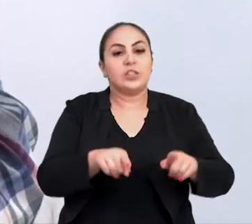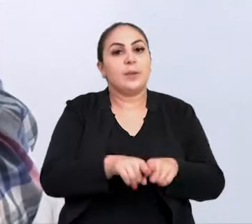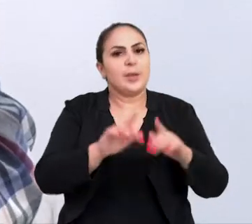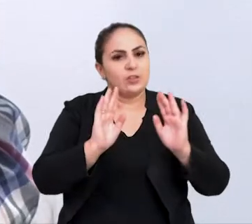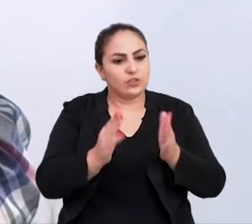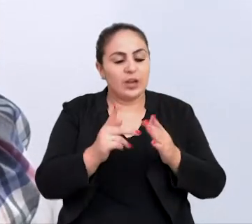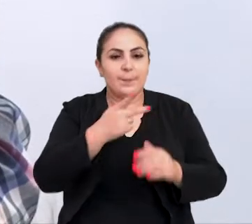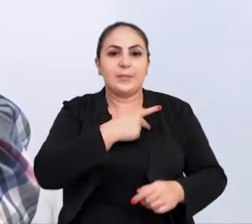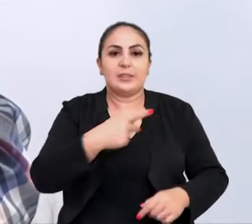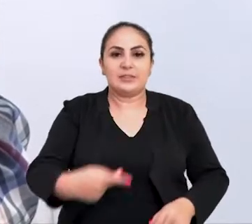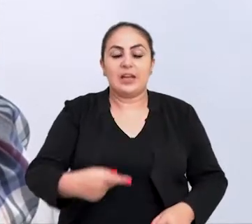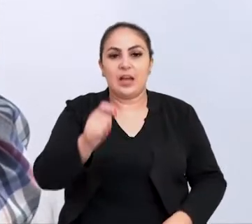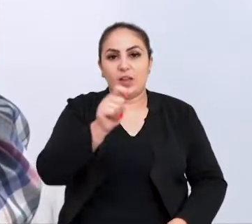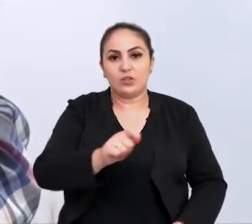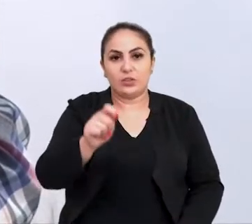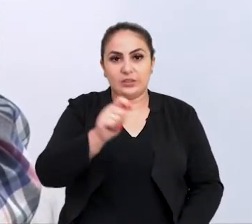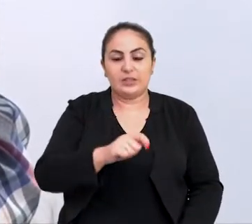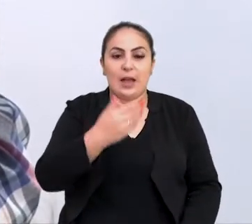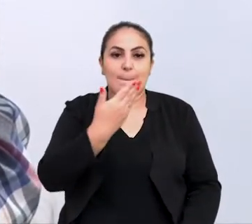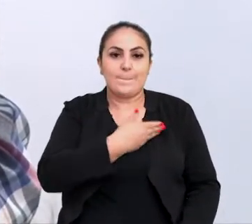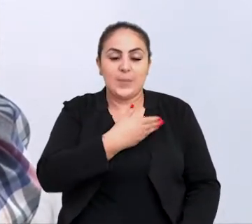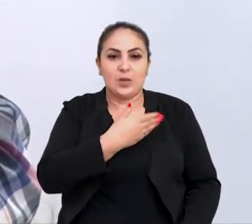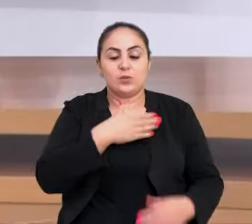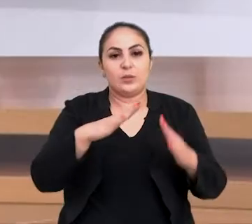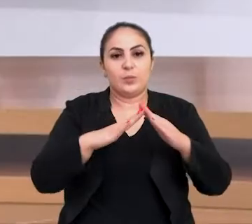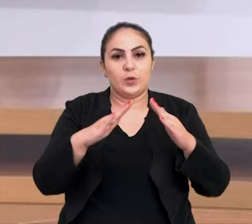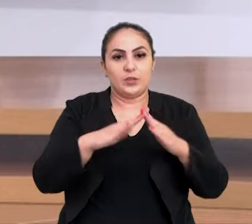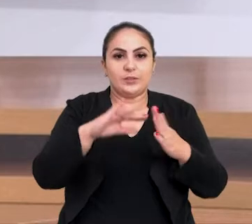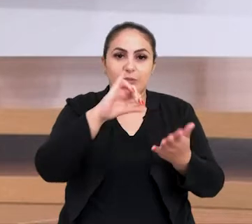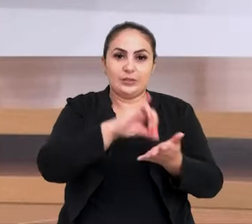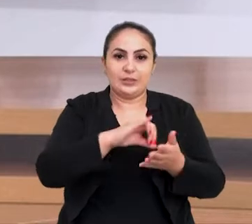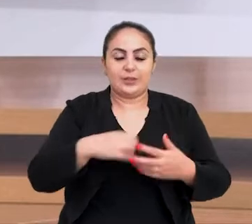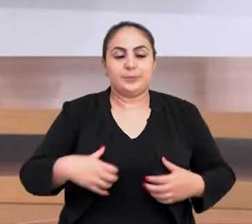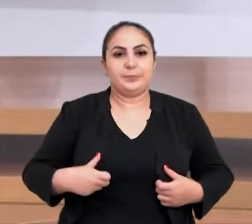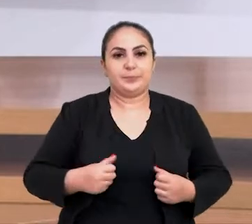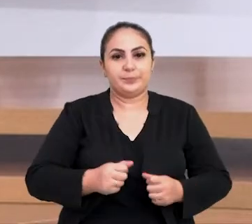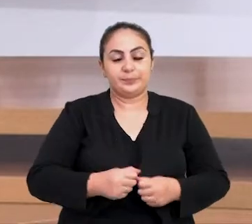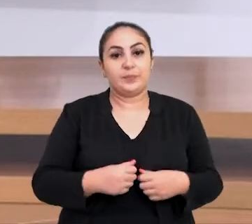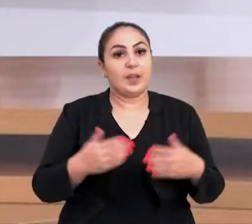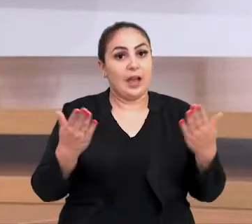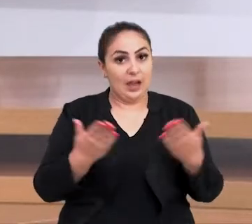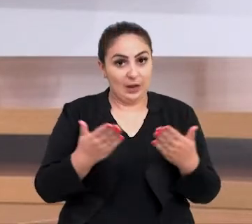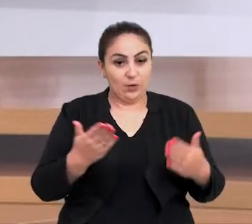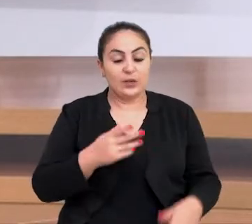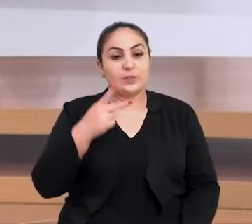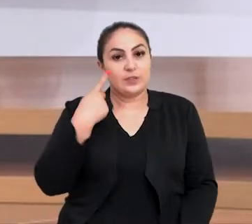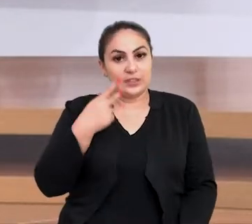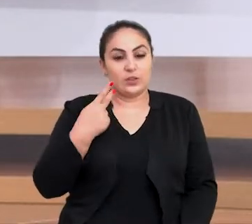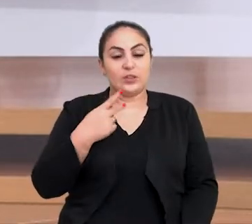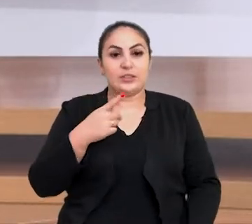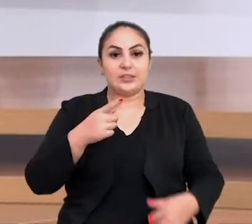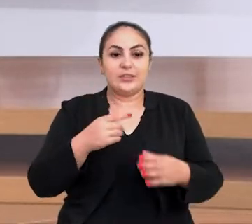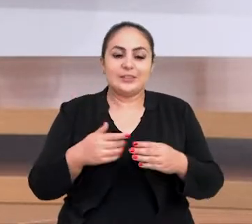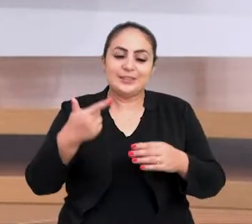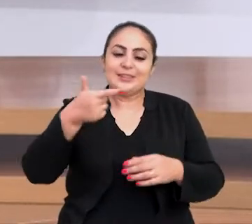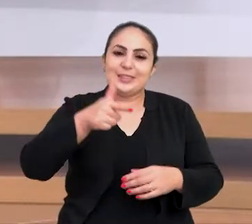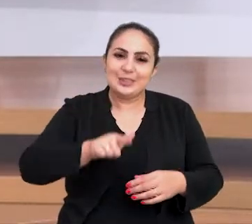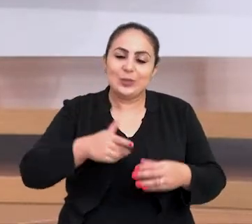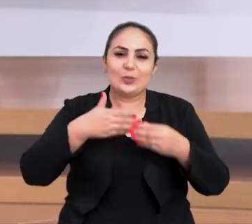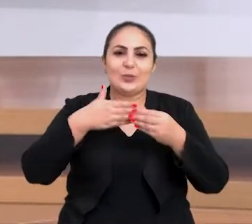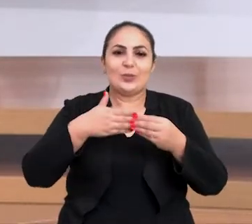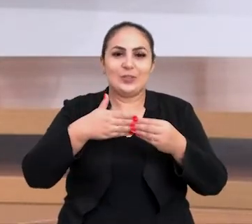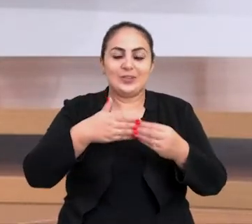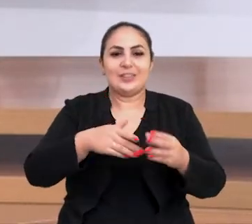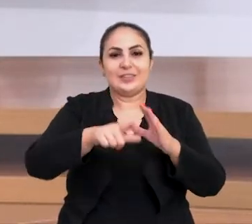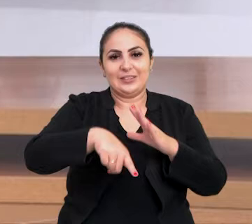Ambiente e já presidiu a Associação de Amigos e Moradores do Centro. Agora, então, o vereador foi